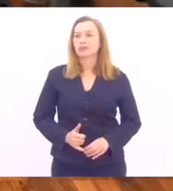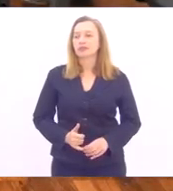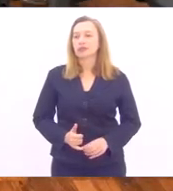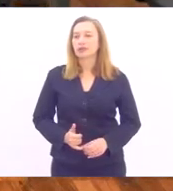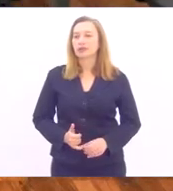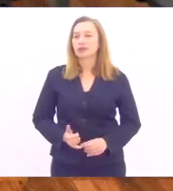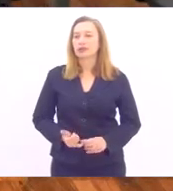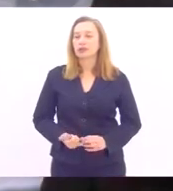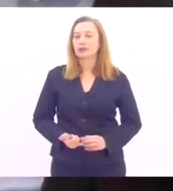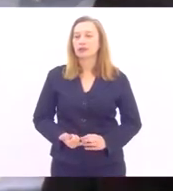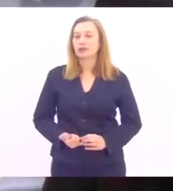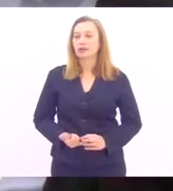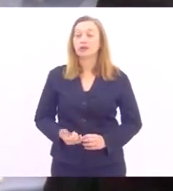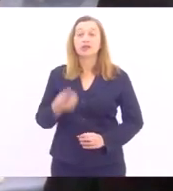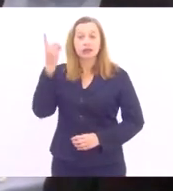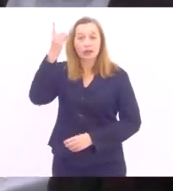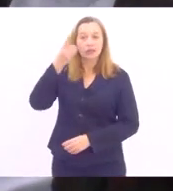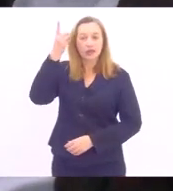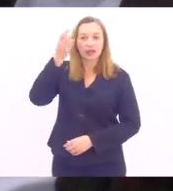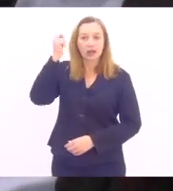Deputado Eliomar.